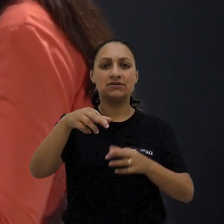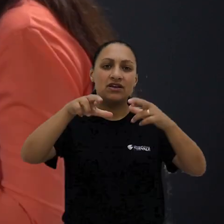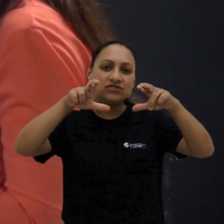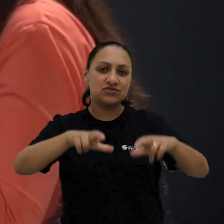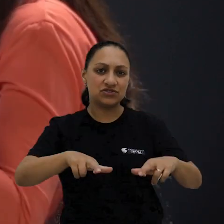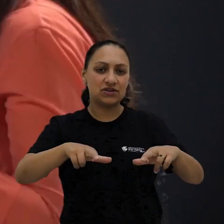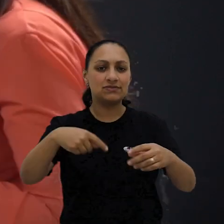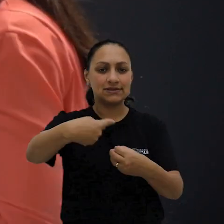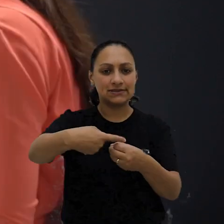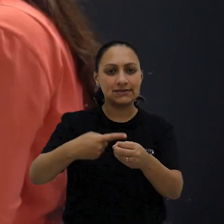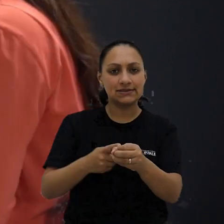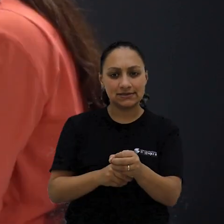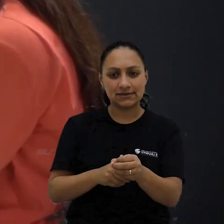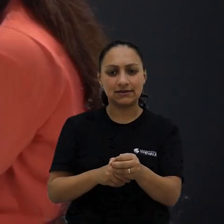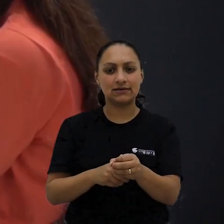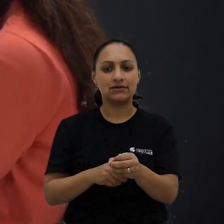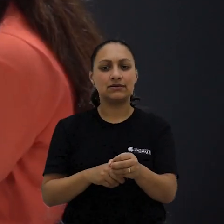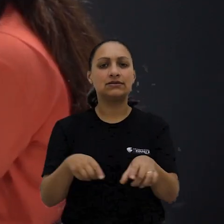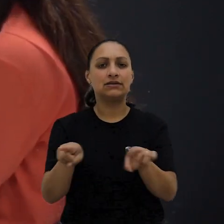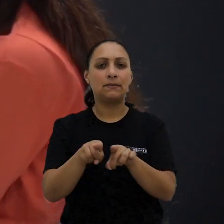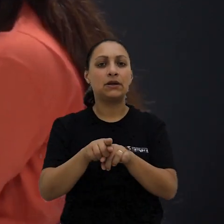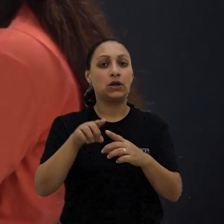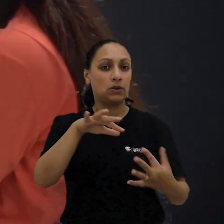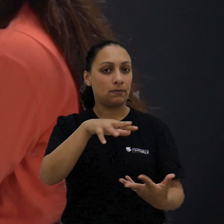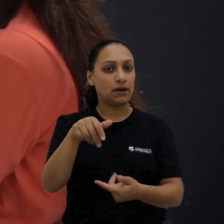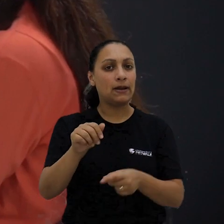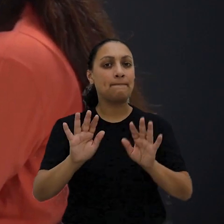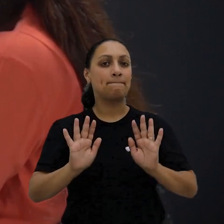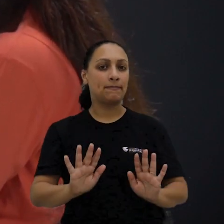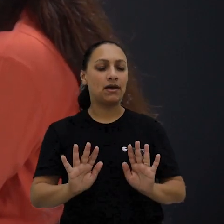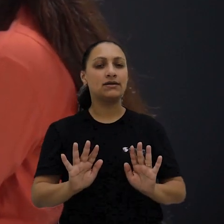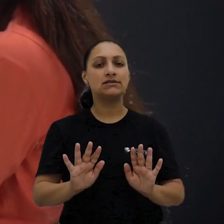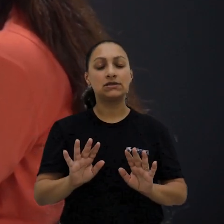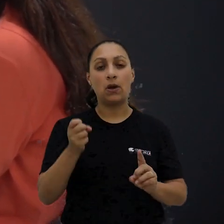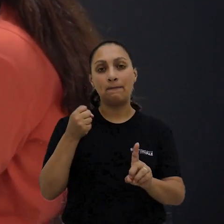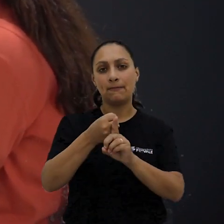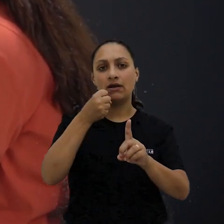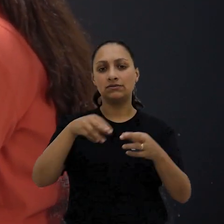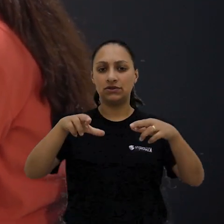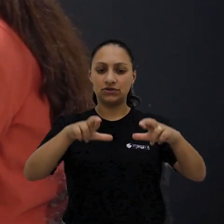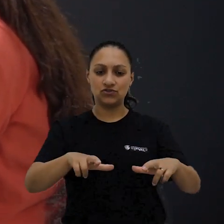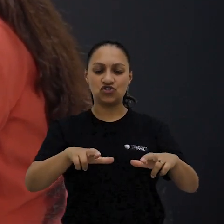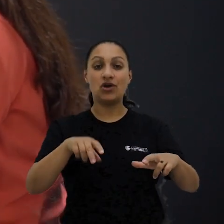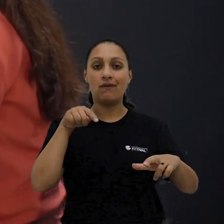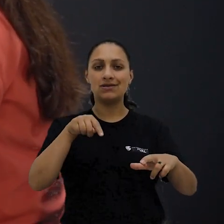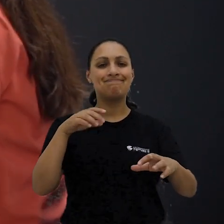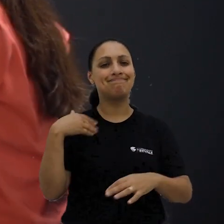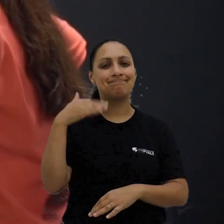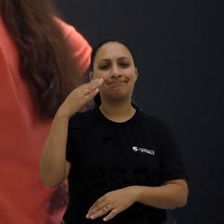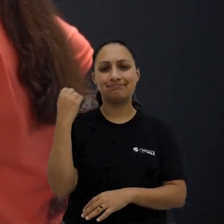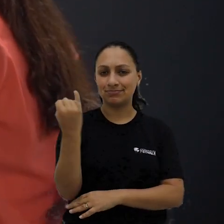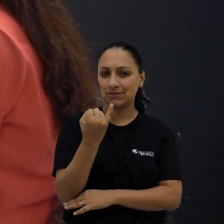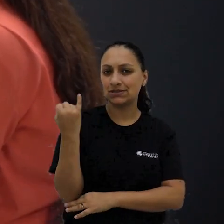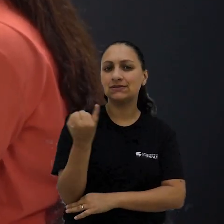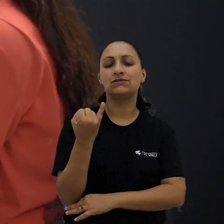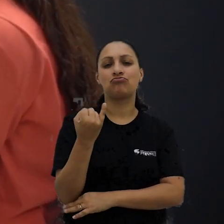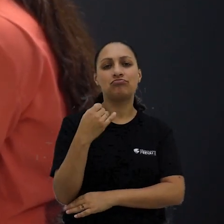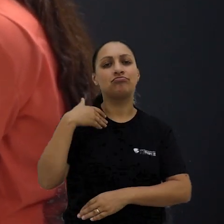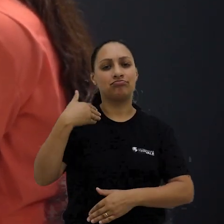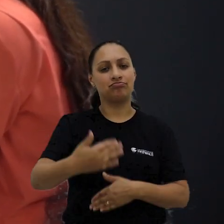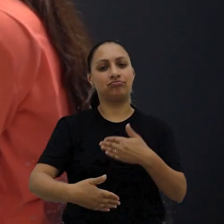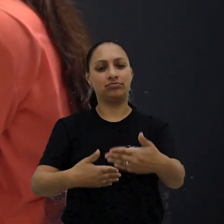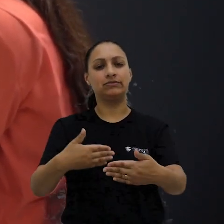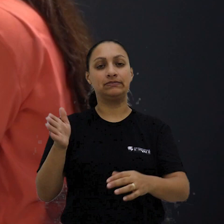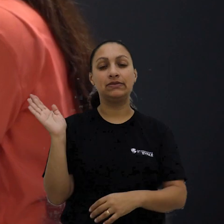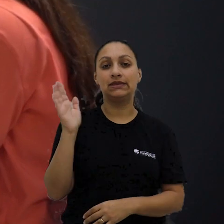região, né, quiçá, né, globais e tal, mas com certeza o impacto na região hoje é muito importante e a gente cada